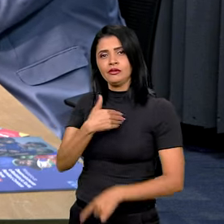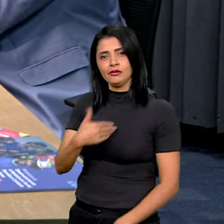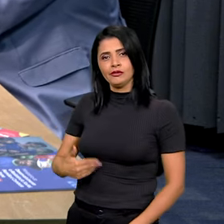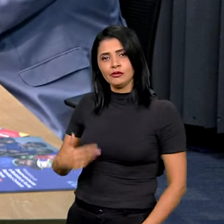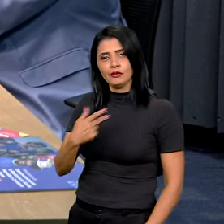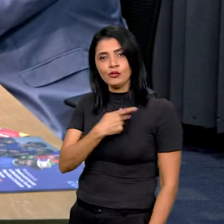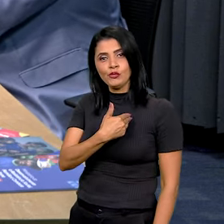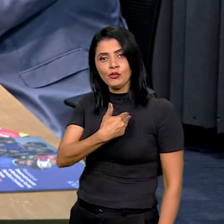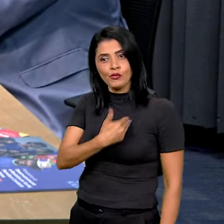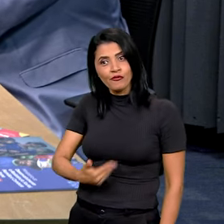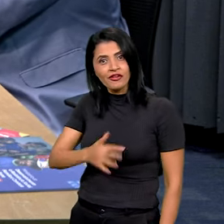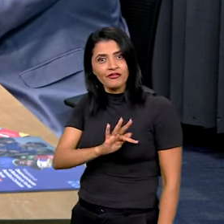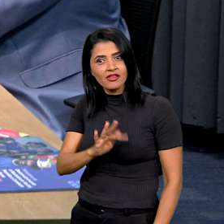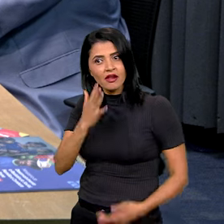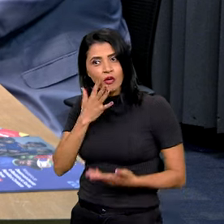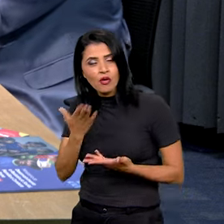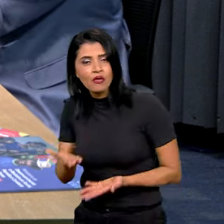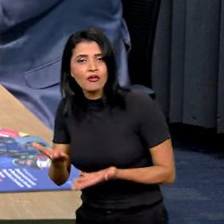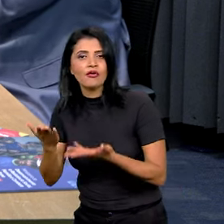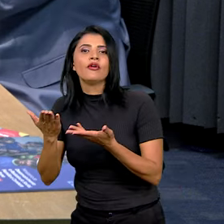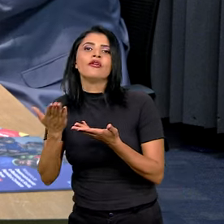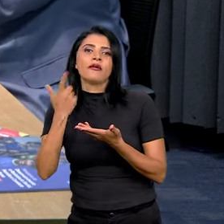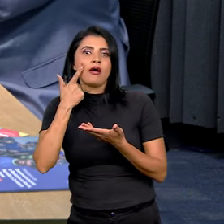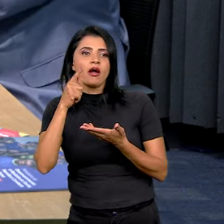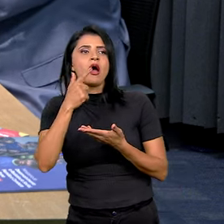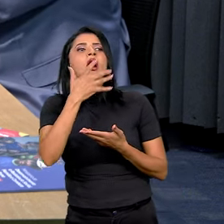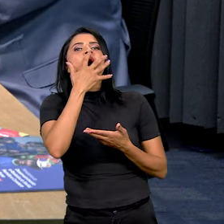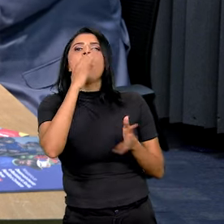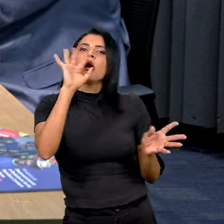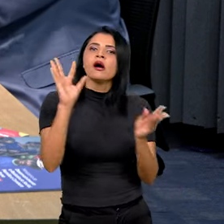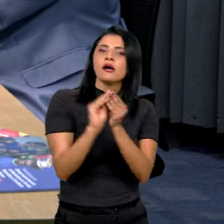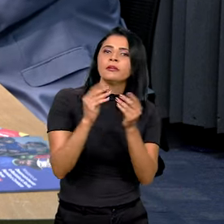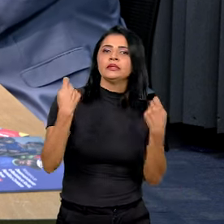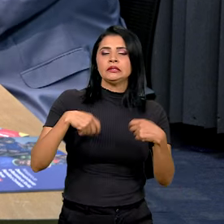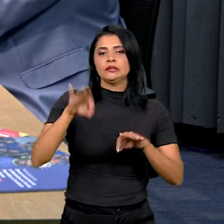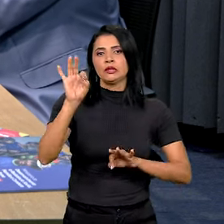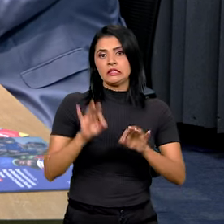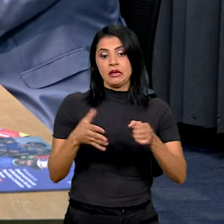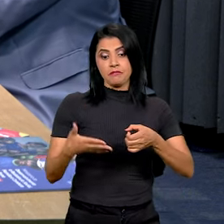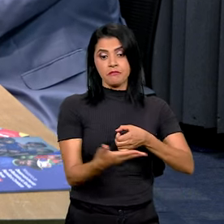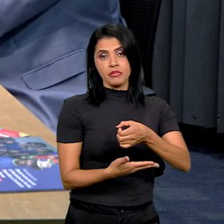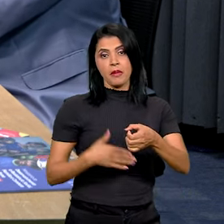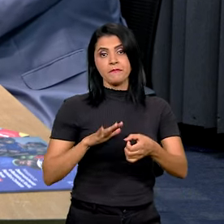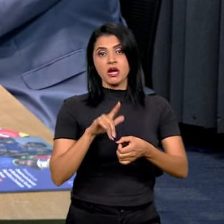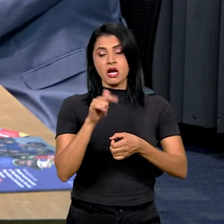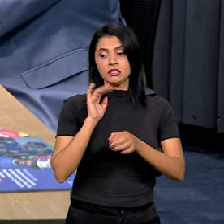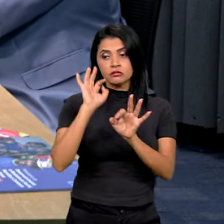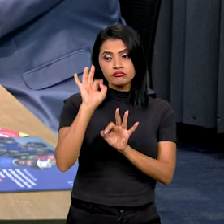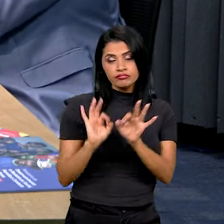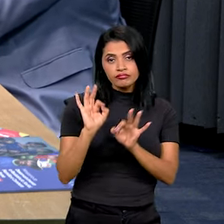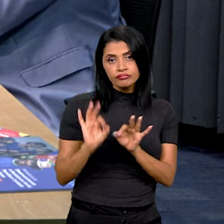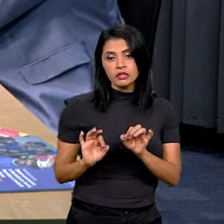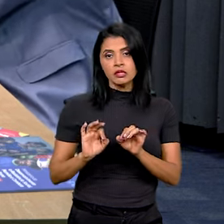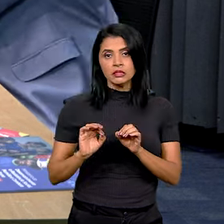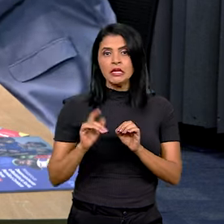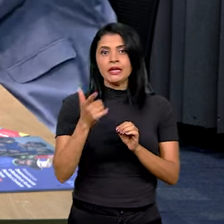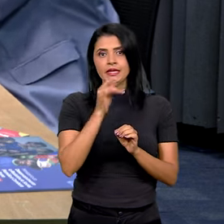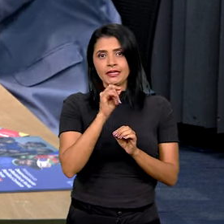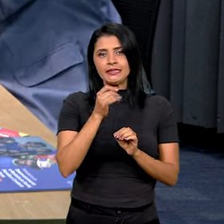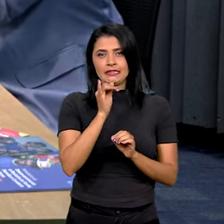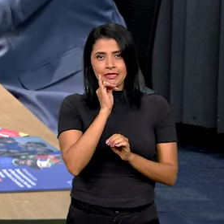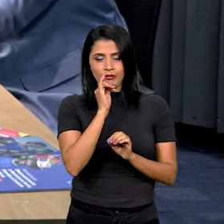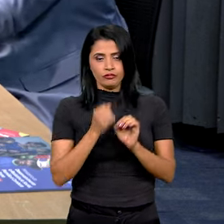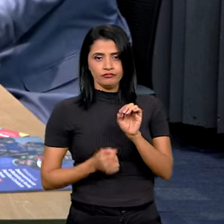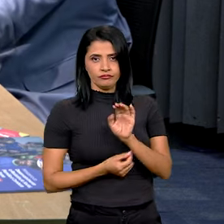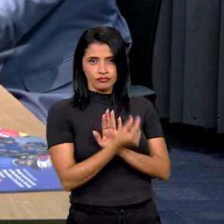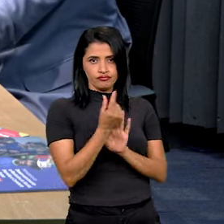políticas públicas do governo federal então a gente precisa construir isso estruturar isso na base ou seja por exemplo a estruturação